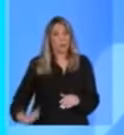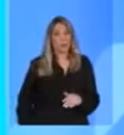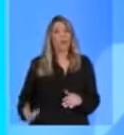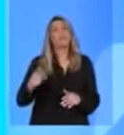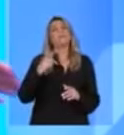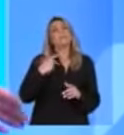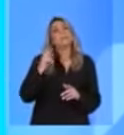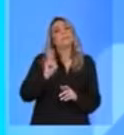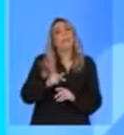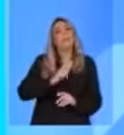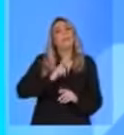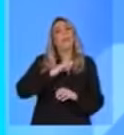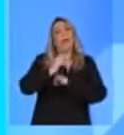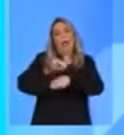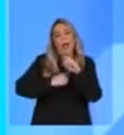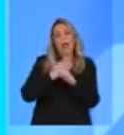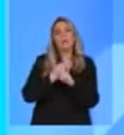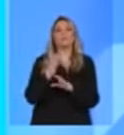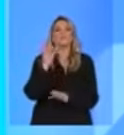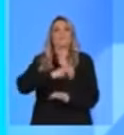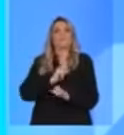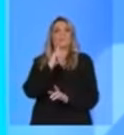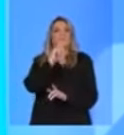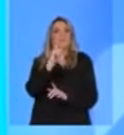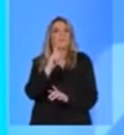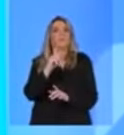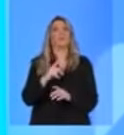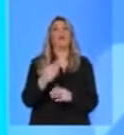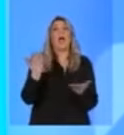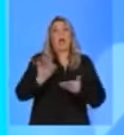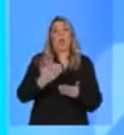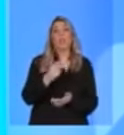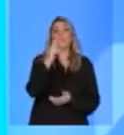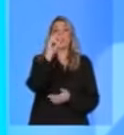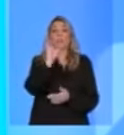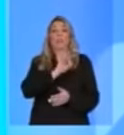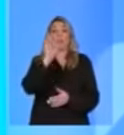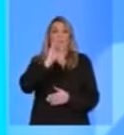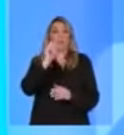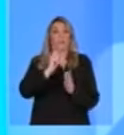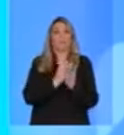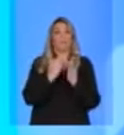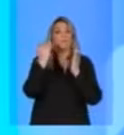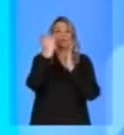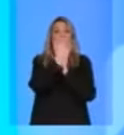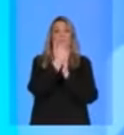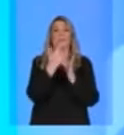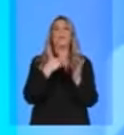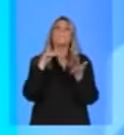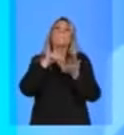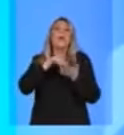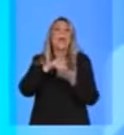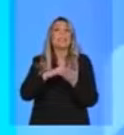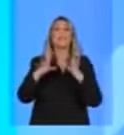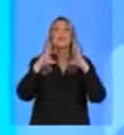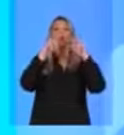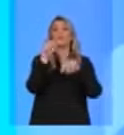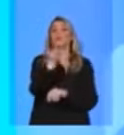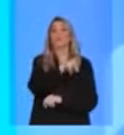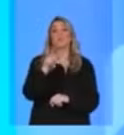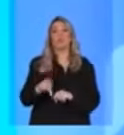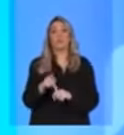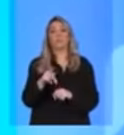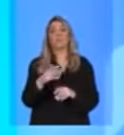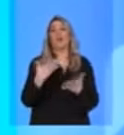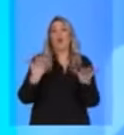todos os anos acabamos de dar 8. 50% de aumento é ter metas para cada um dos professores mais da metade